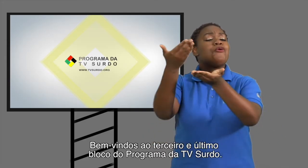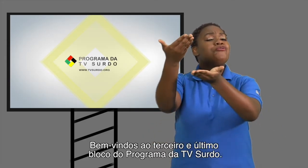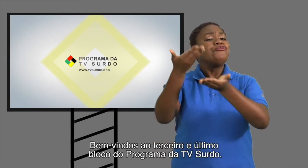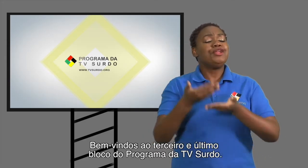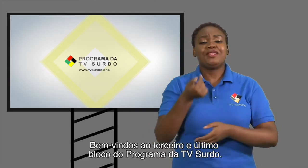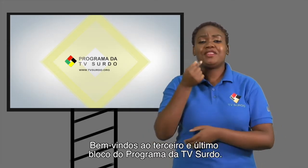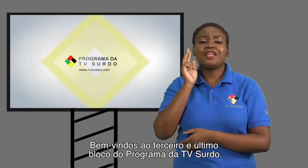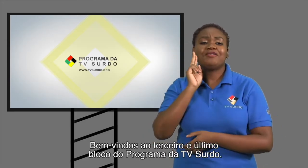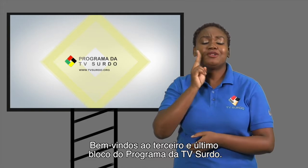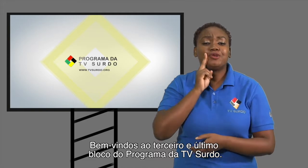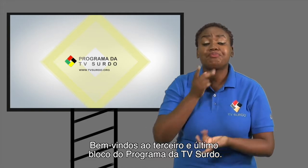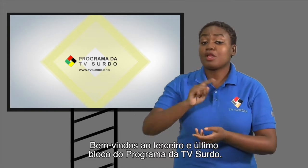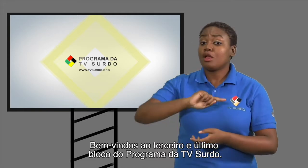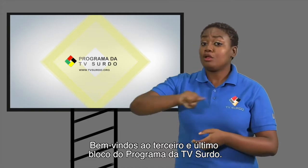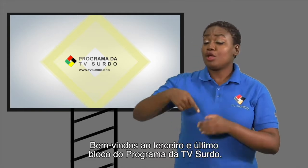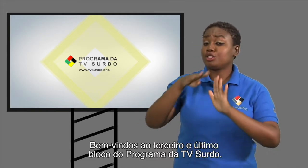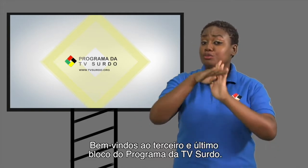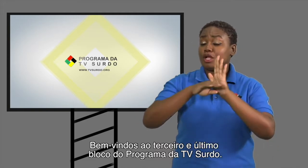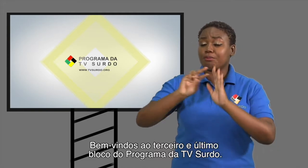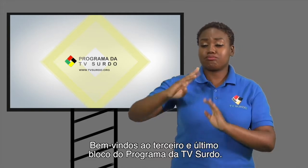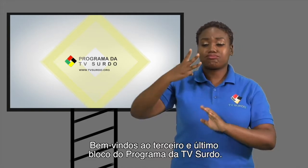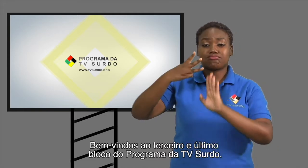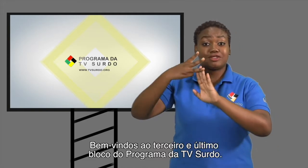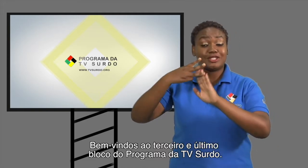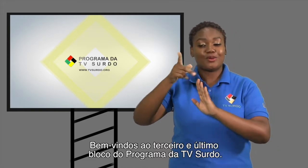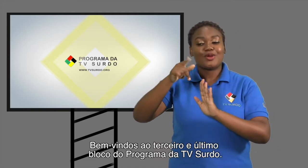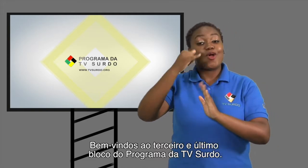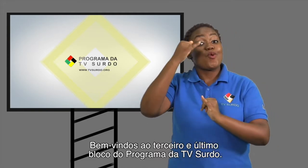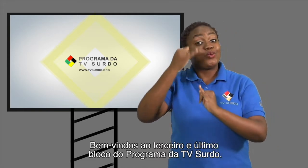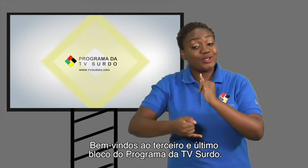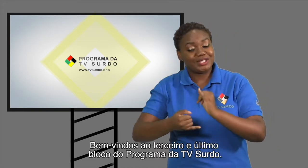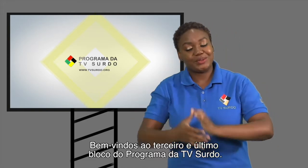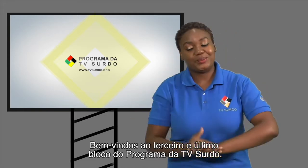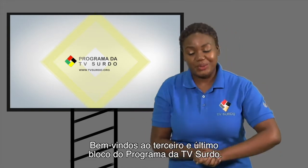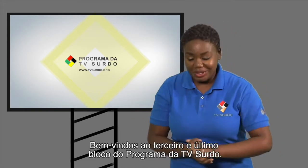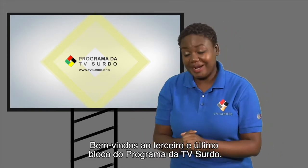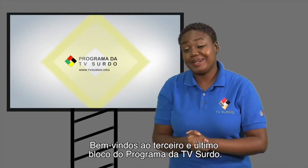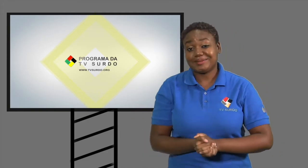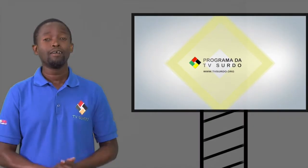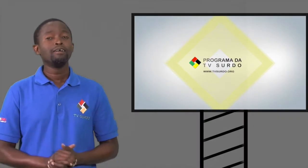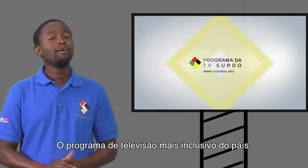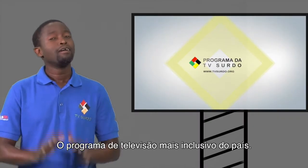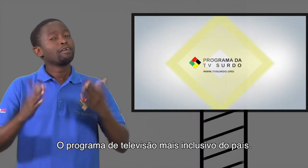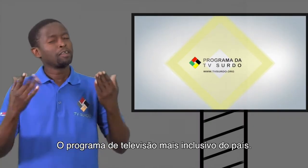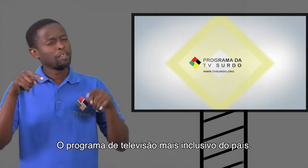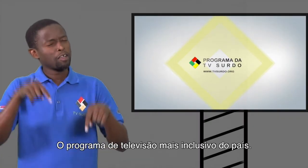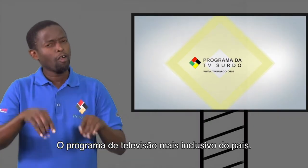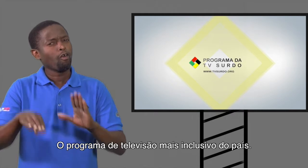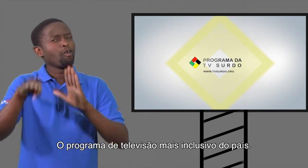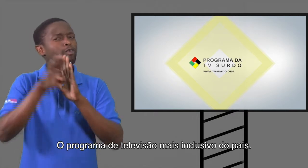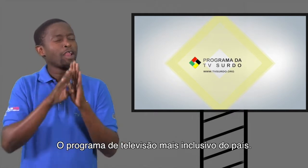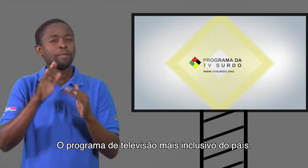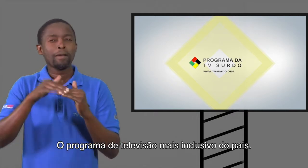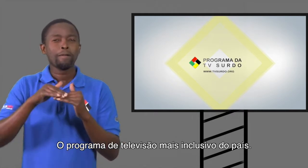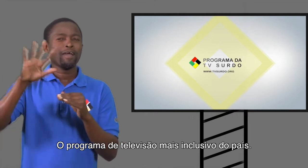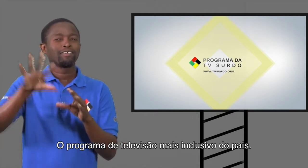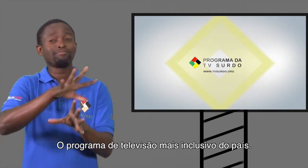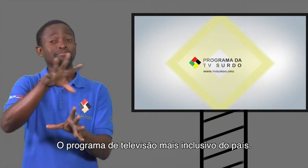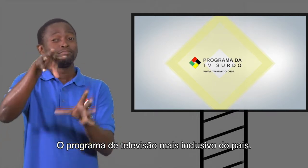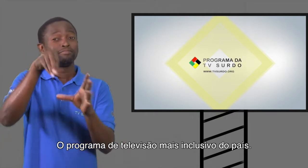Bem-vindos ao terceiro e último bloco do programa da TV Surdo. O programa de